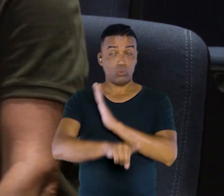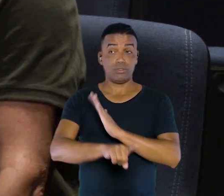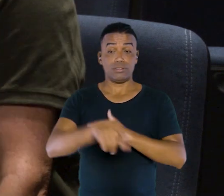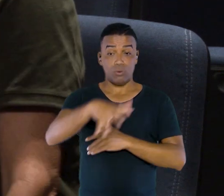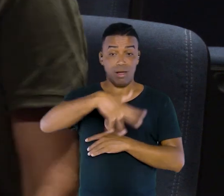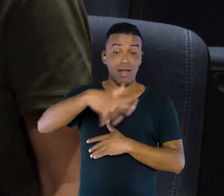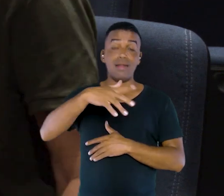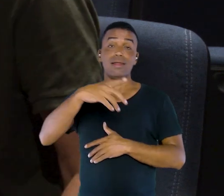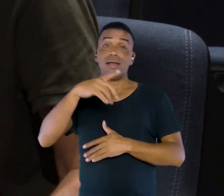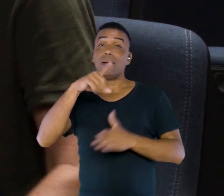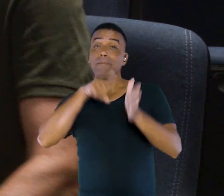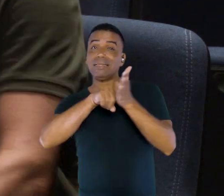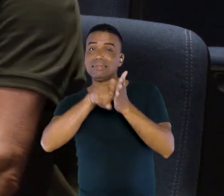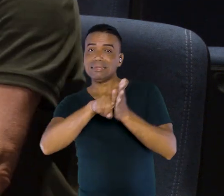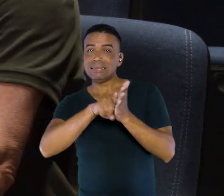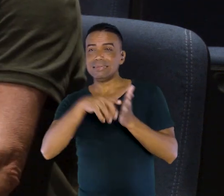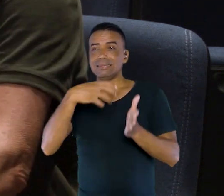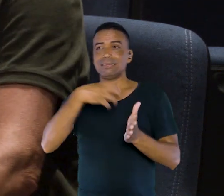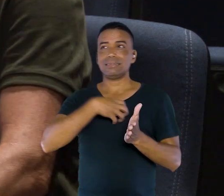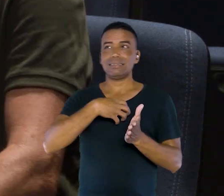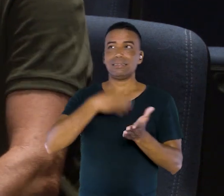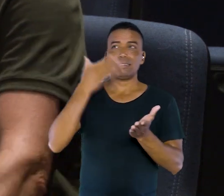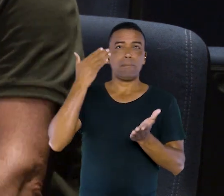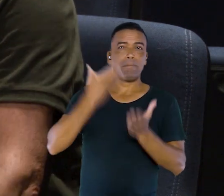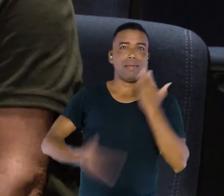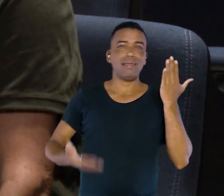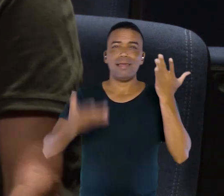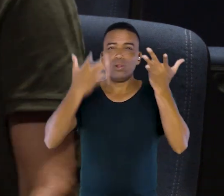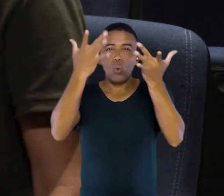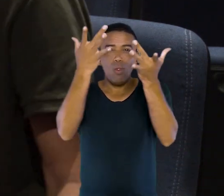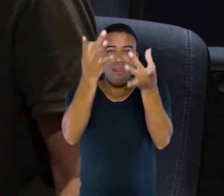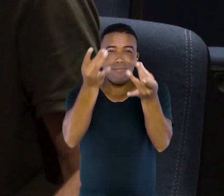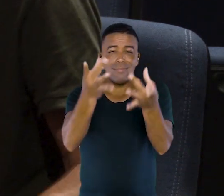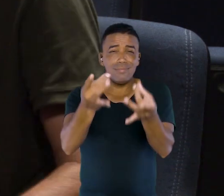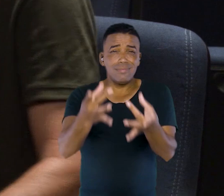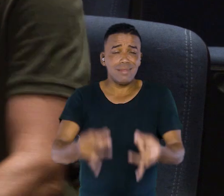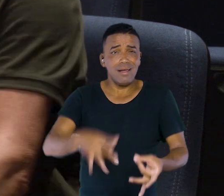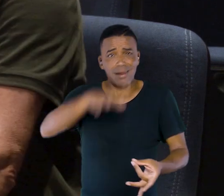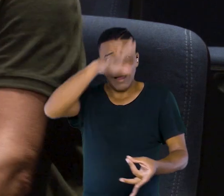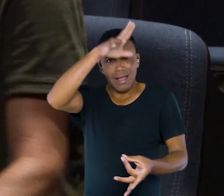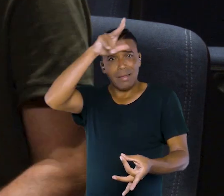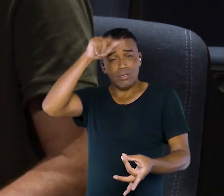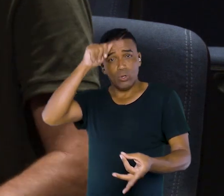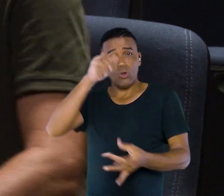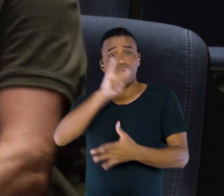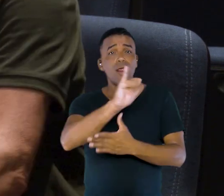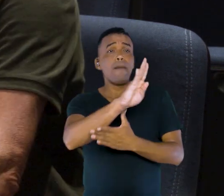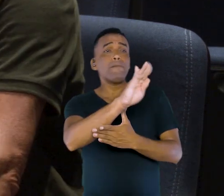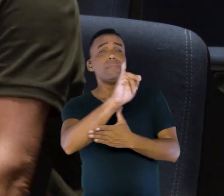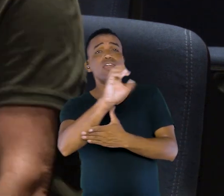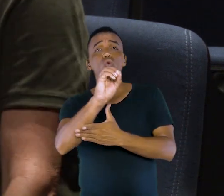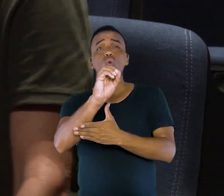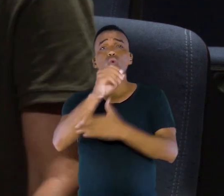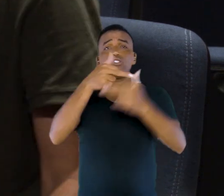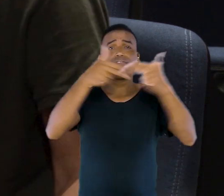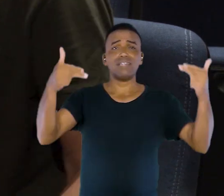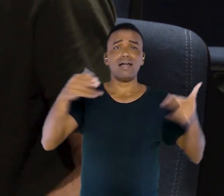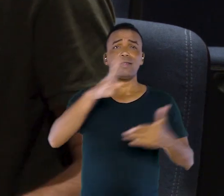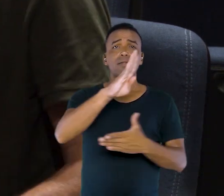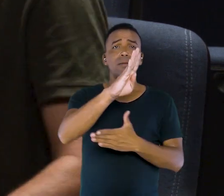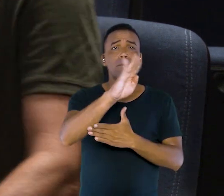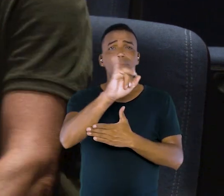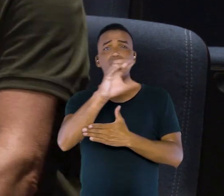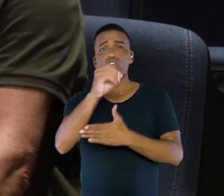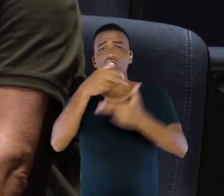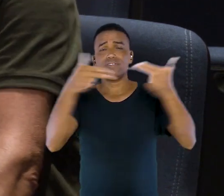Enquanto ciência, a gente não está perdendo toda a riqueza da Amazônia também na questão da biodiversidade? Ou